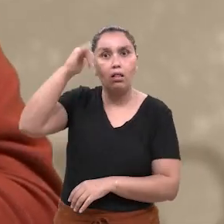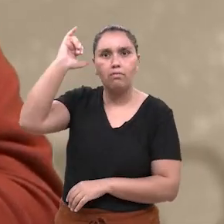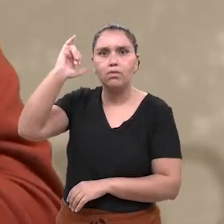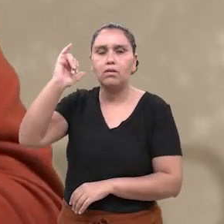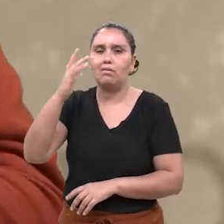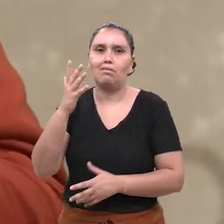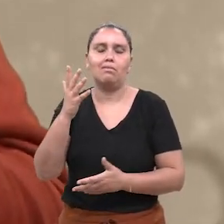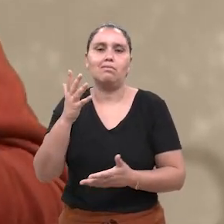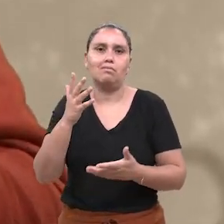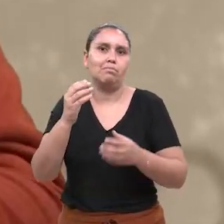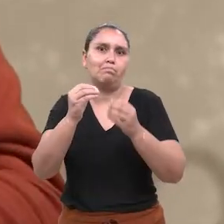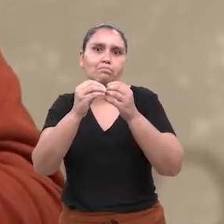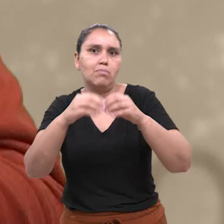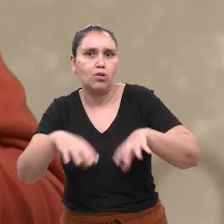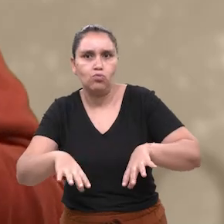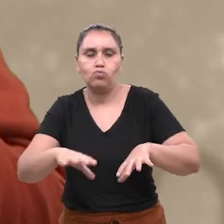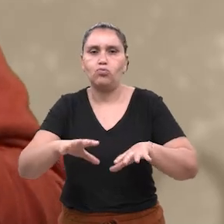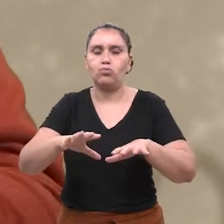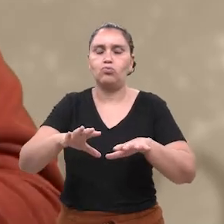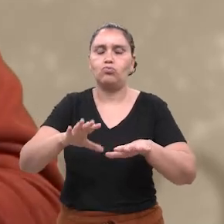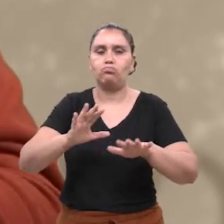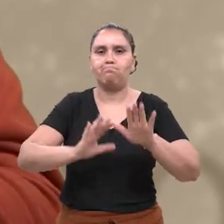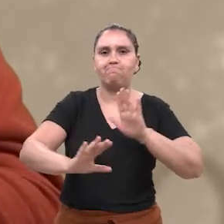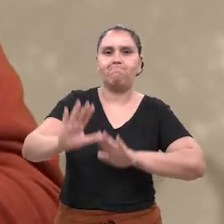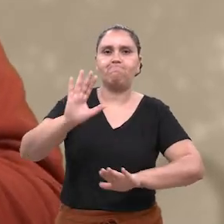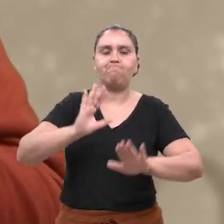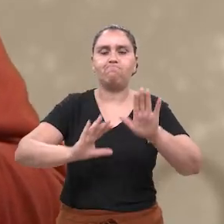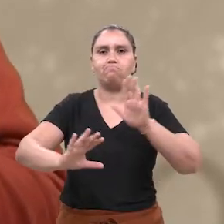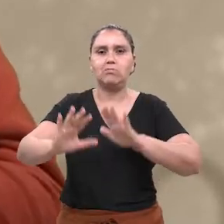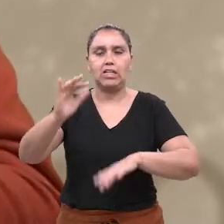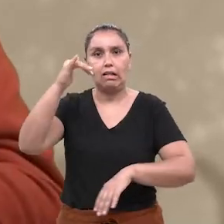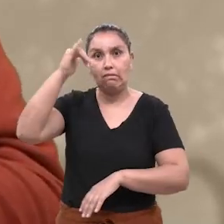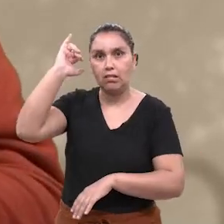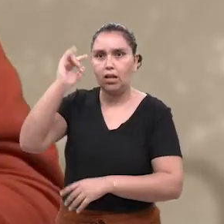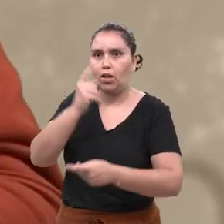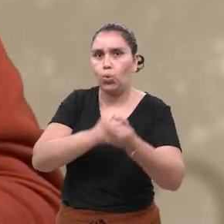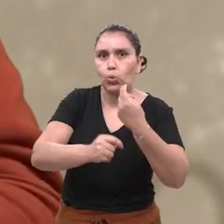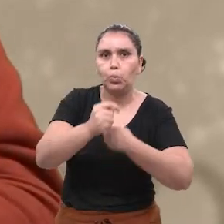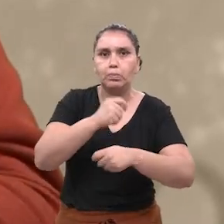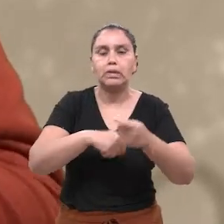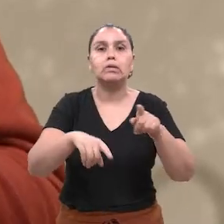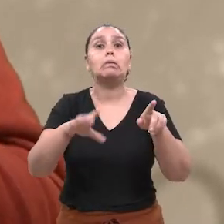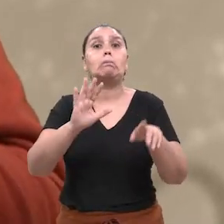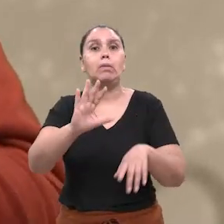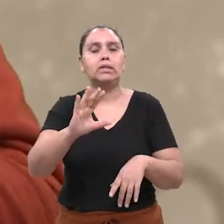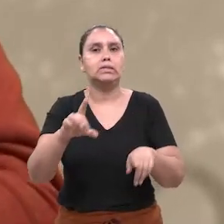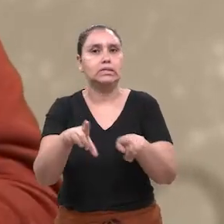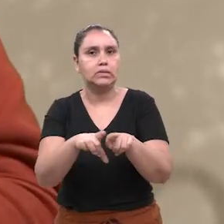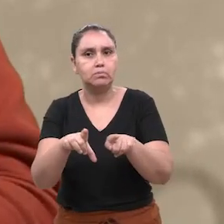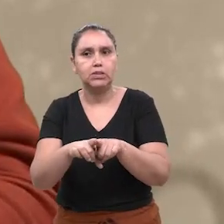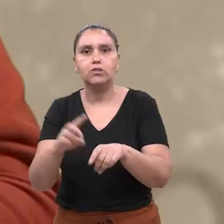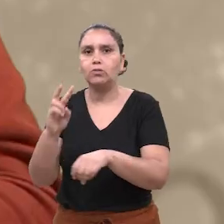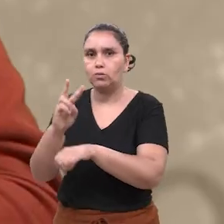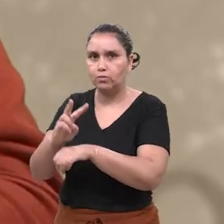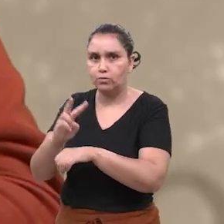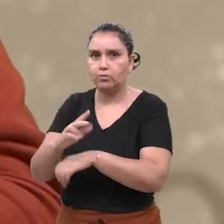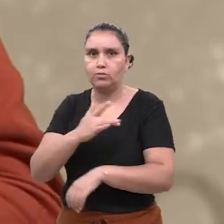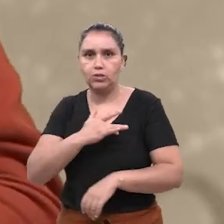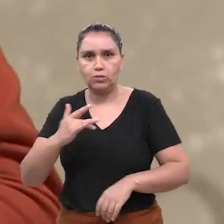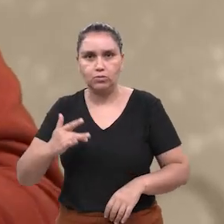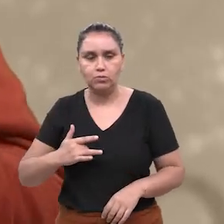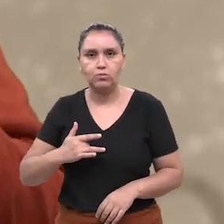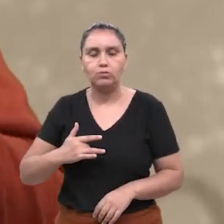momento prejudicar a cidade, prejudicar o comércio, fechar estritamente aquilo que se entendia necessário